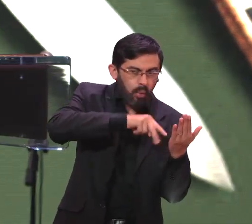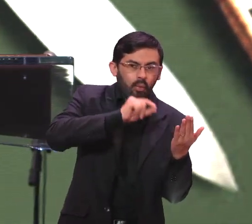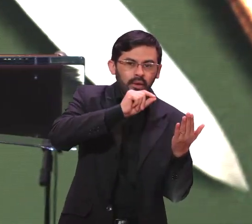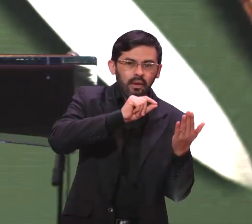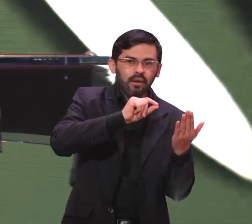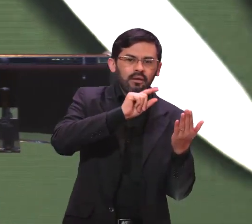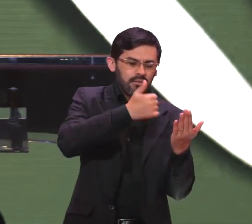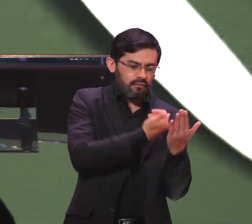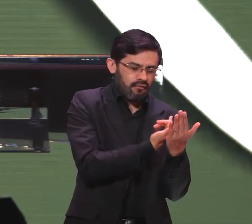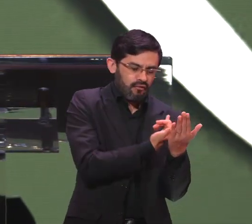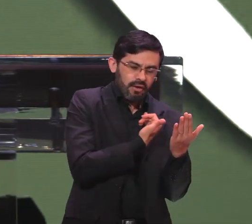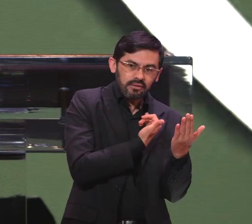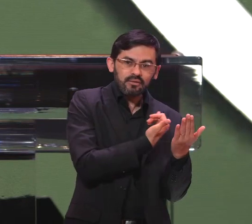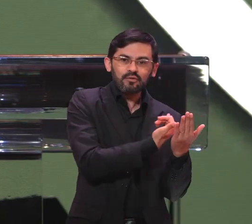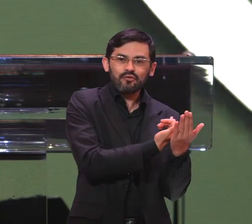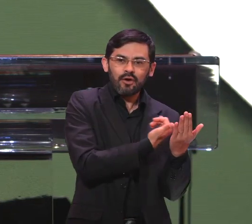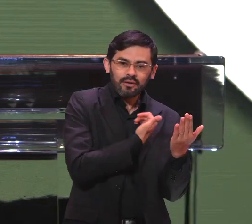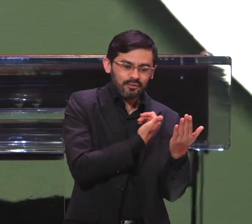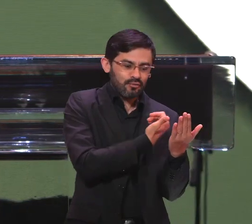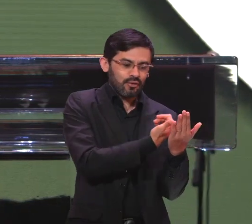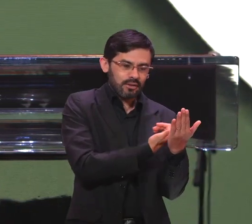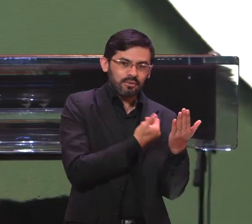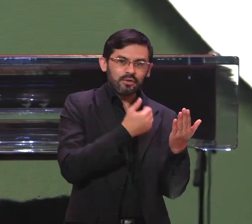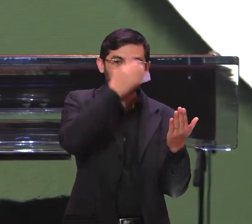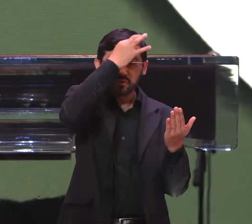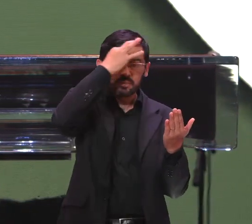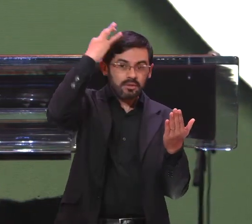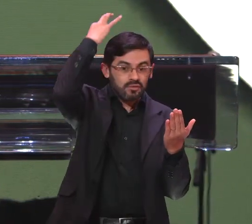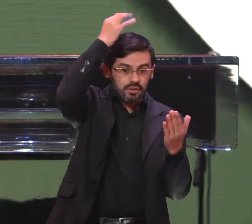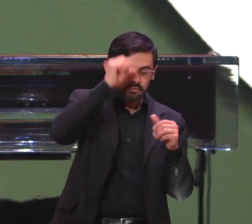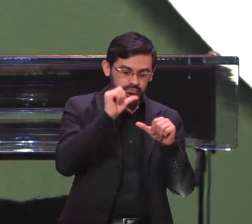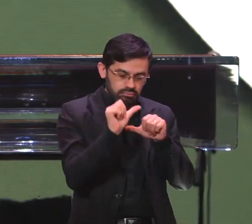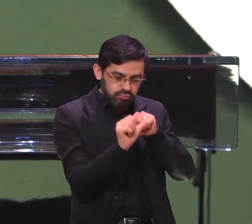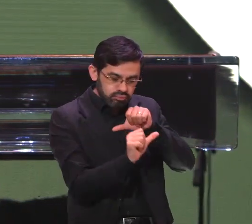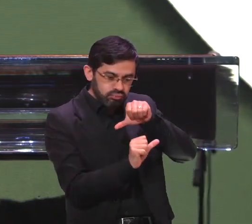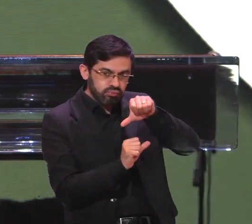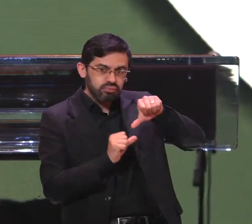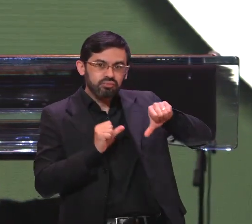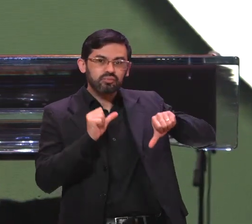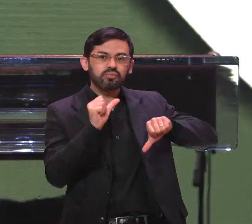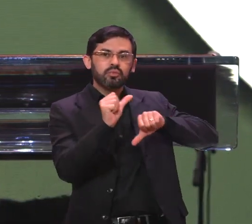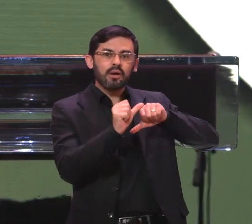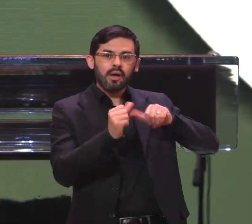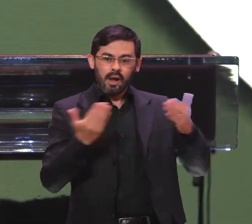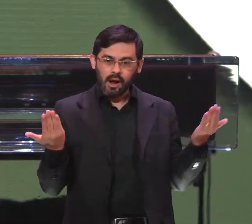está trabalhando. Enquanto você lê, o Espírito está trabalhando. Agora, enquanto